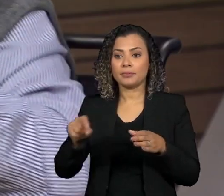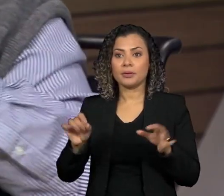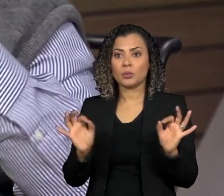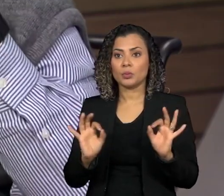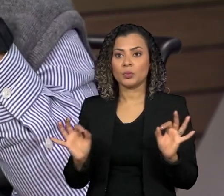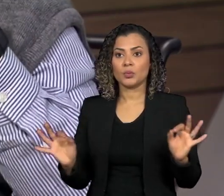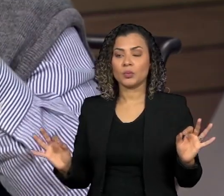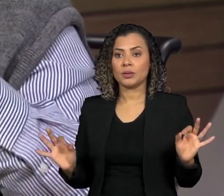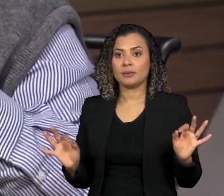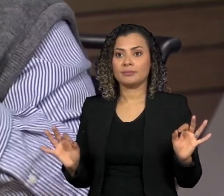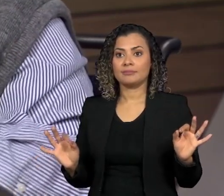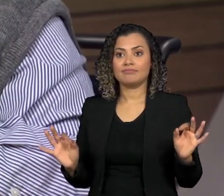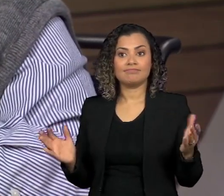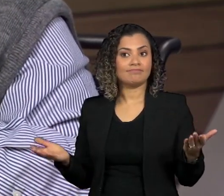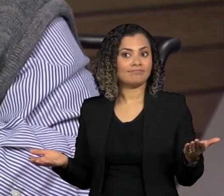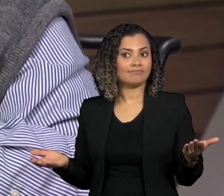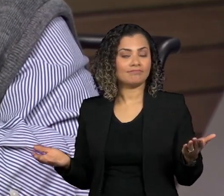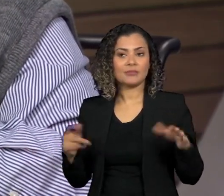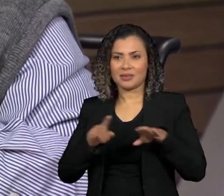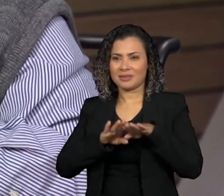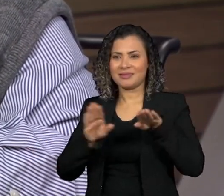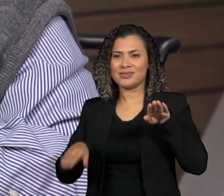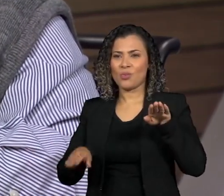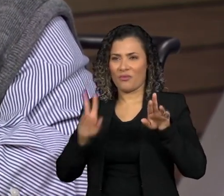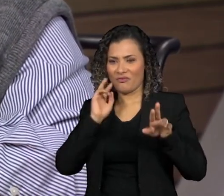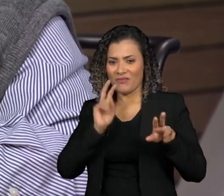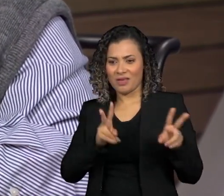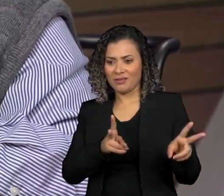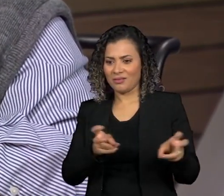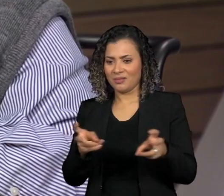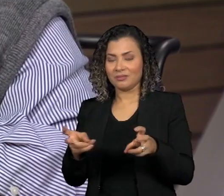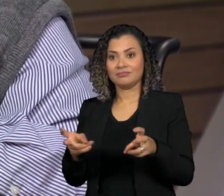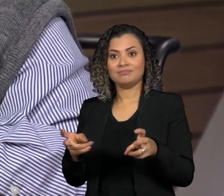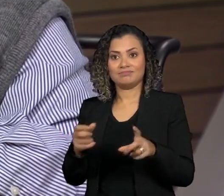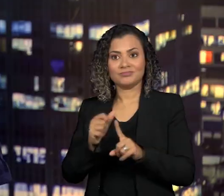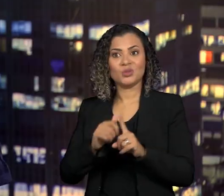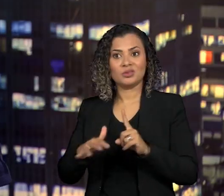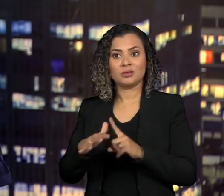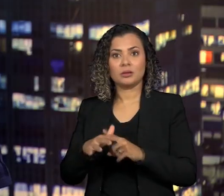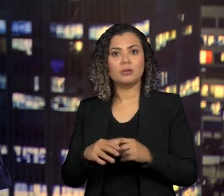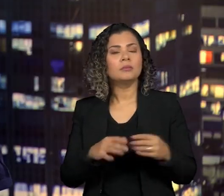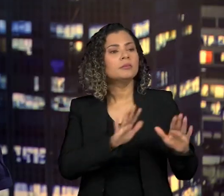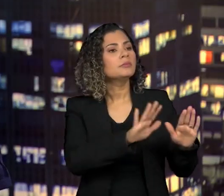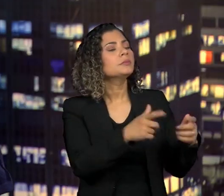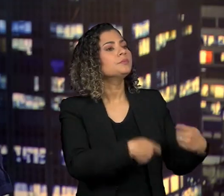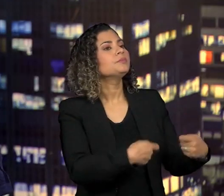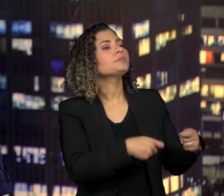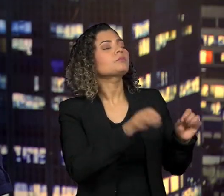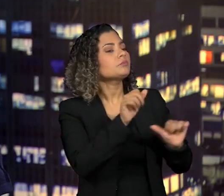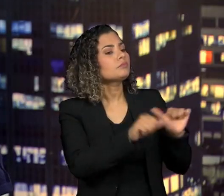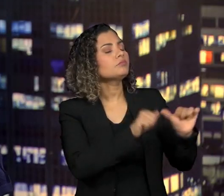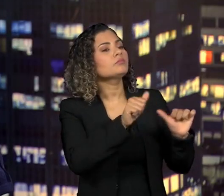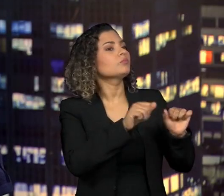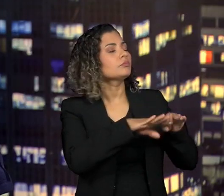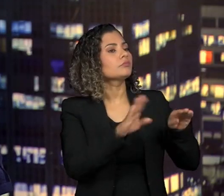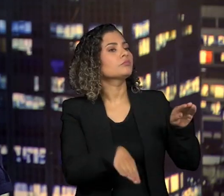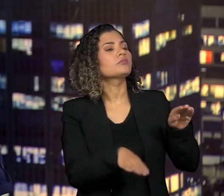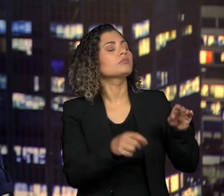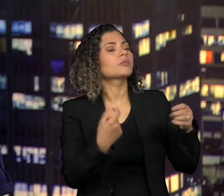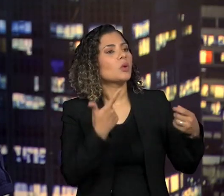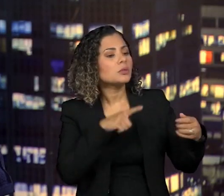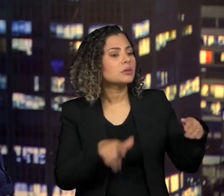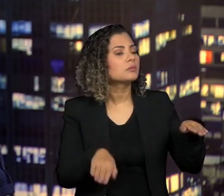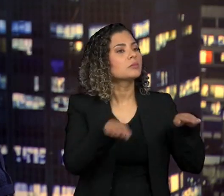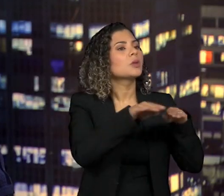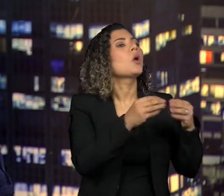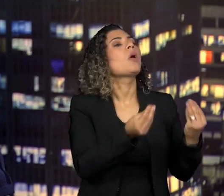né? Então, existe uma desigualdade social também. E o que é preciso justamente para corrigir essa desigualdade nesse sentido? Por